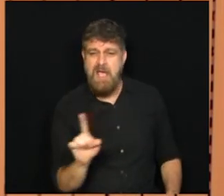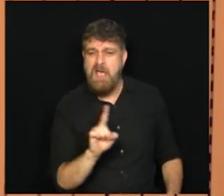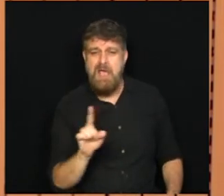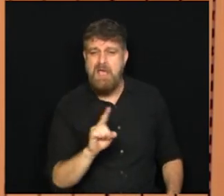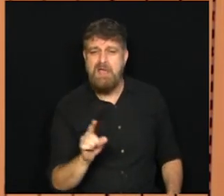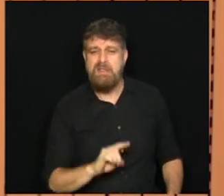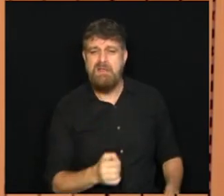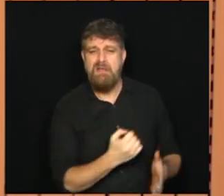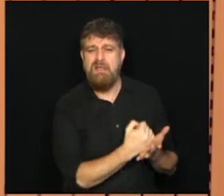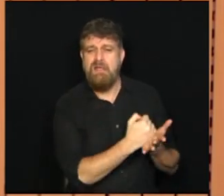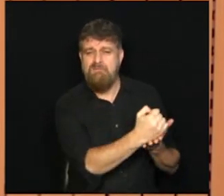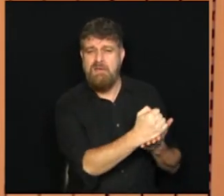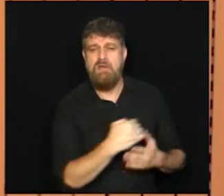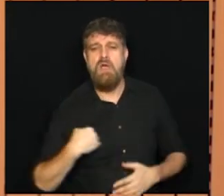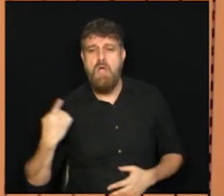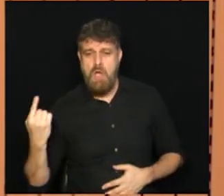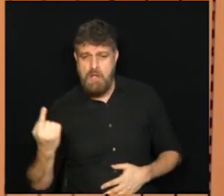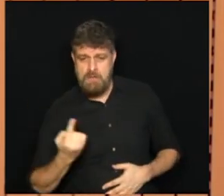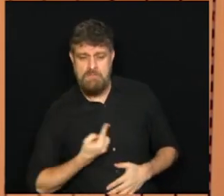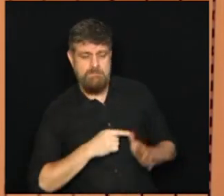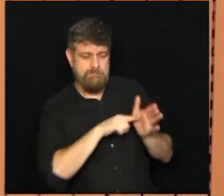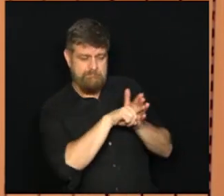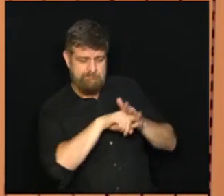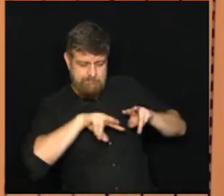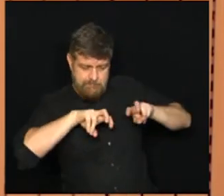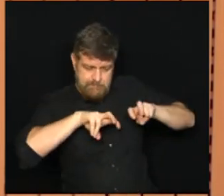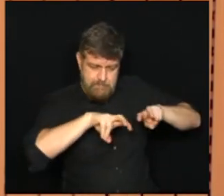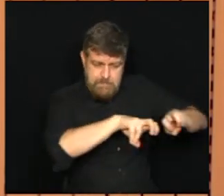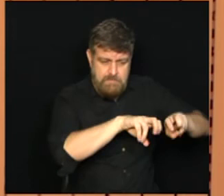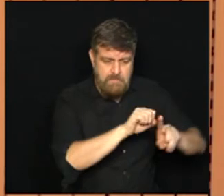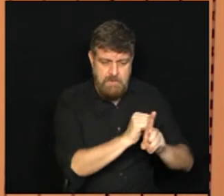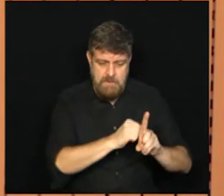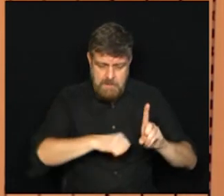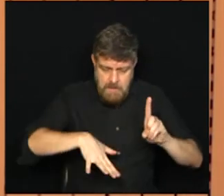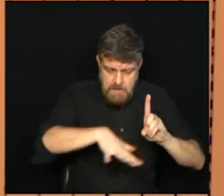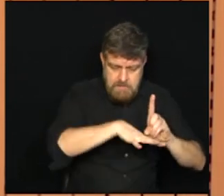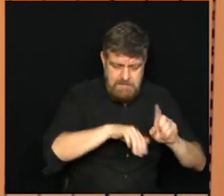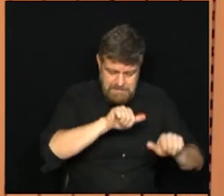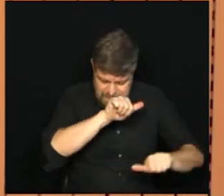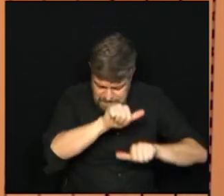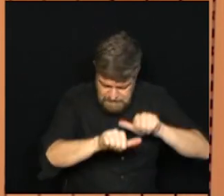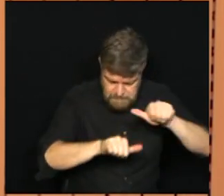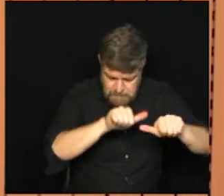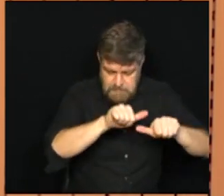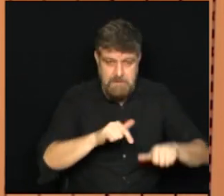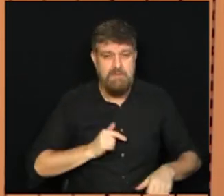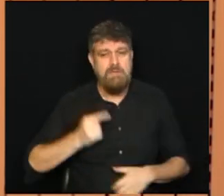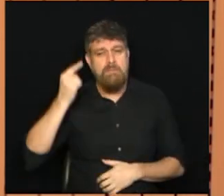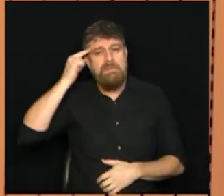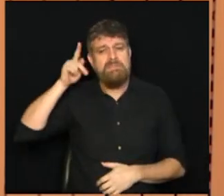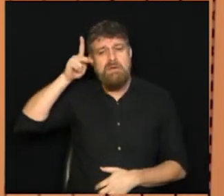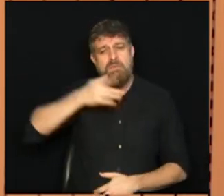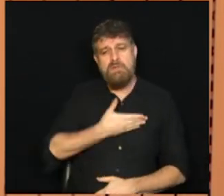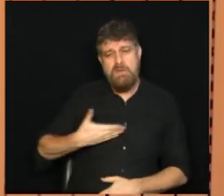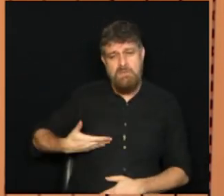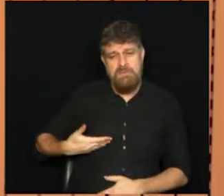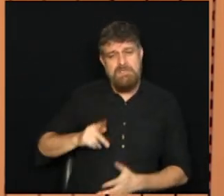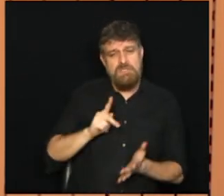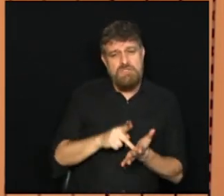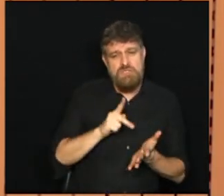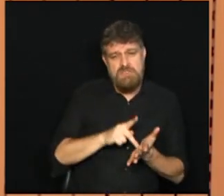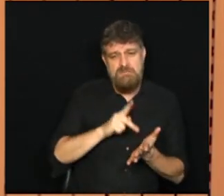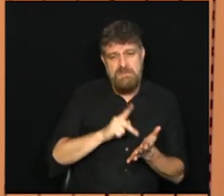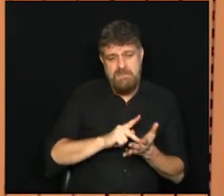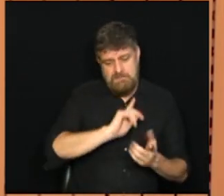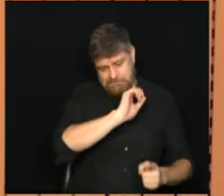acabar, né? Enquanto a gente não conseguir transformar a nossa sociedade, a gente não conseguir pensar em políticas públicas que de fato